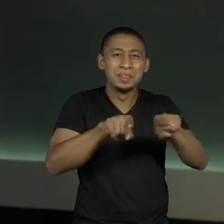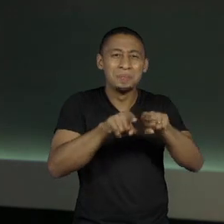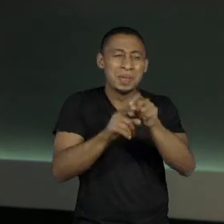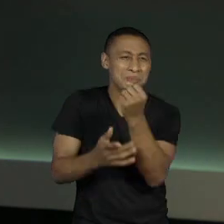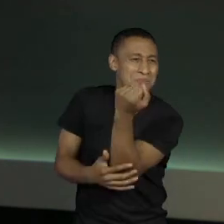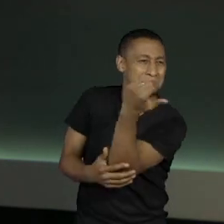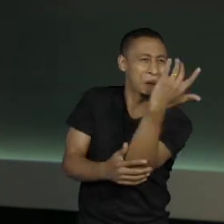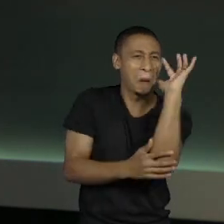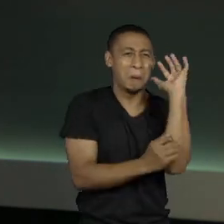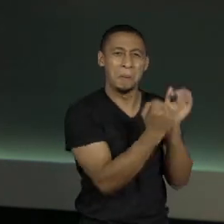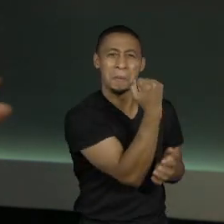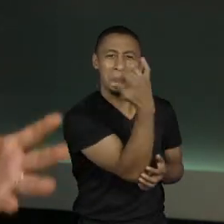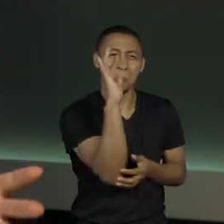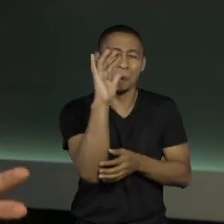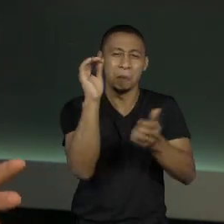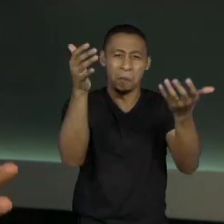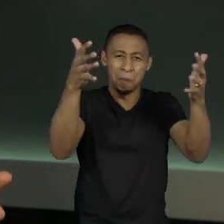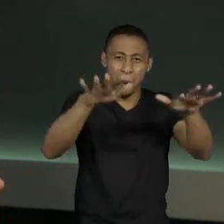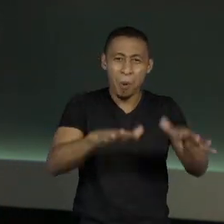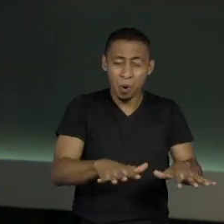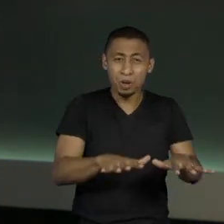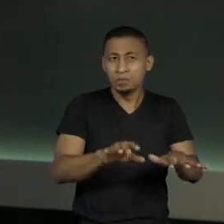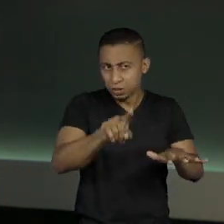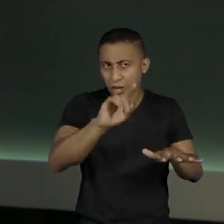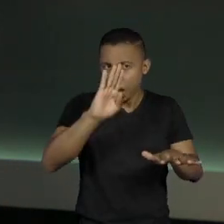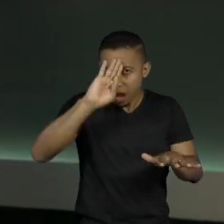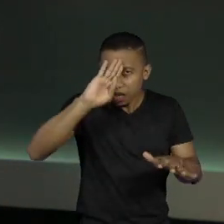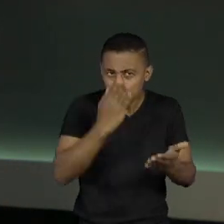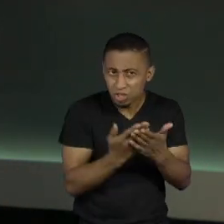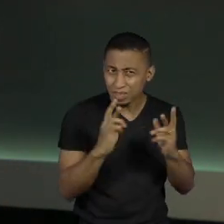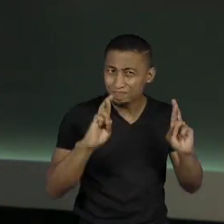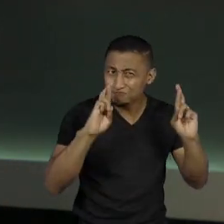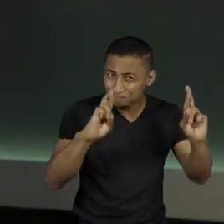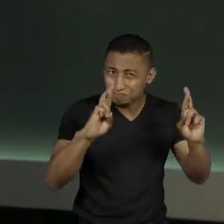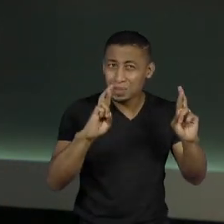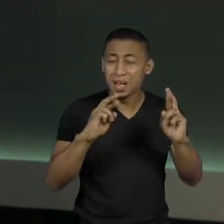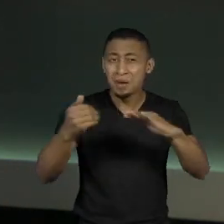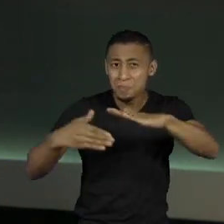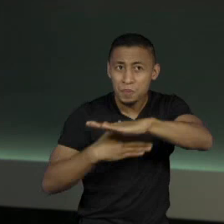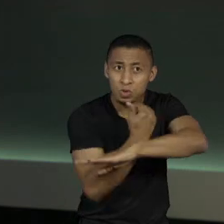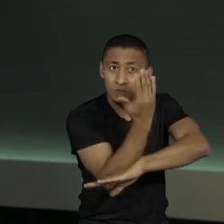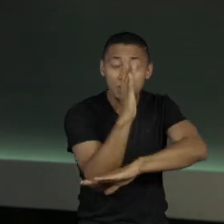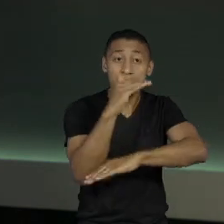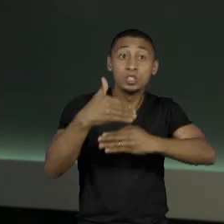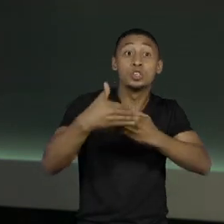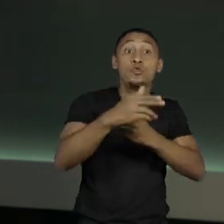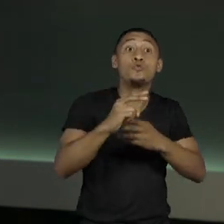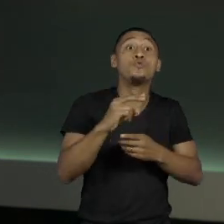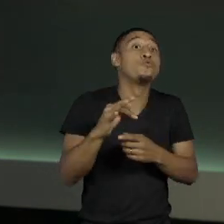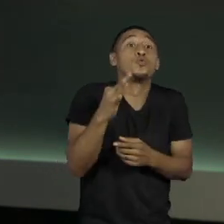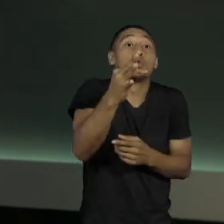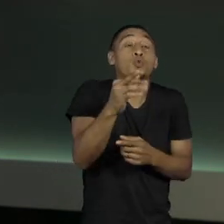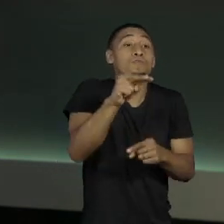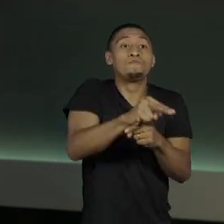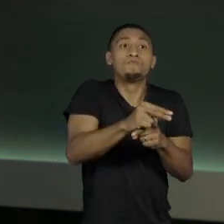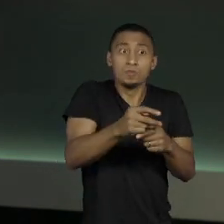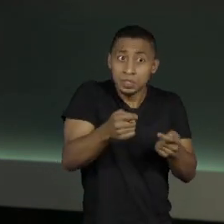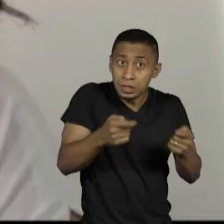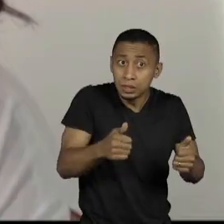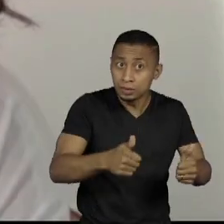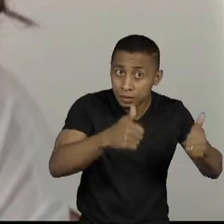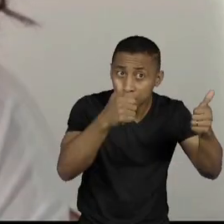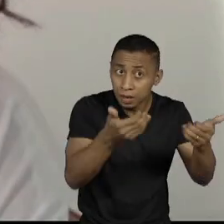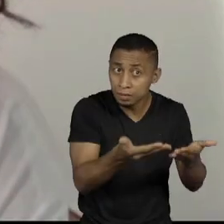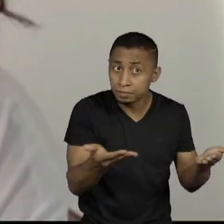tem esperança de que o valor da biodiversidade seja reconhecido e que a gente viva um novo momento nesse sentido?